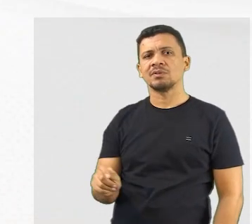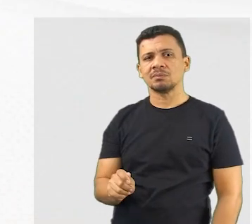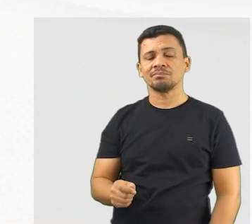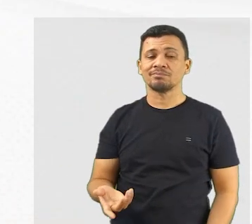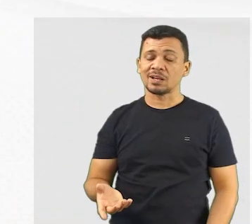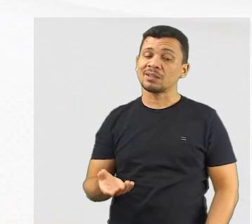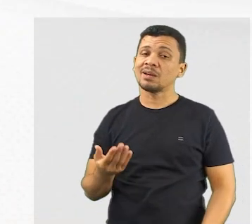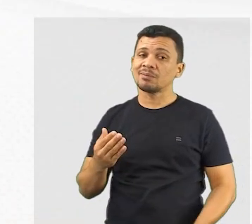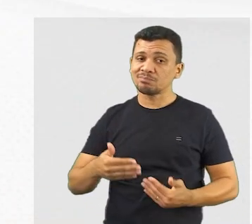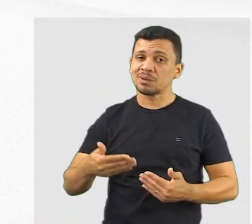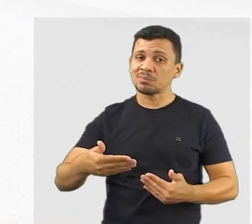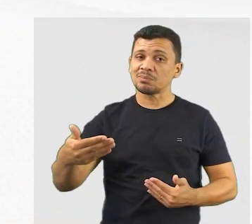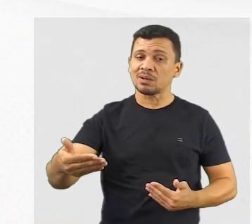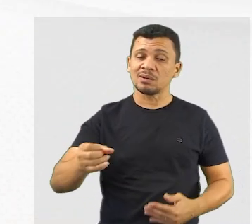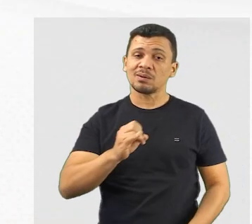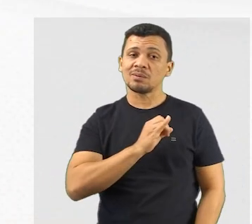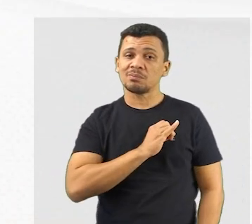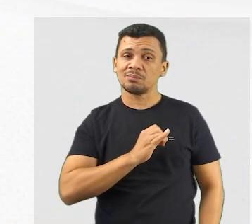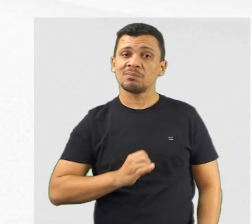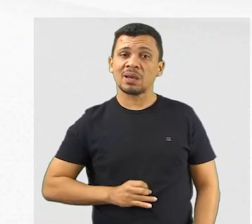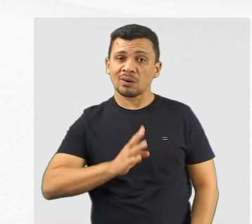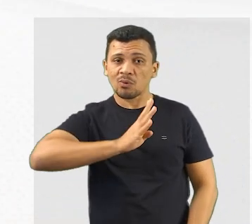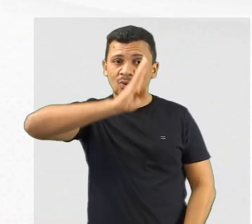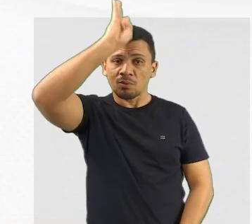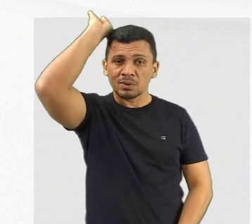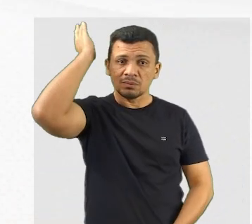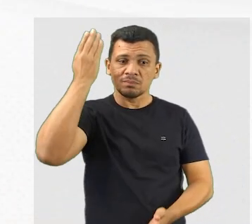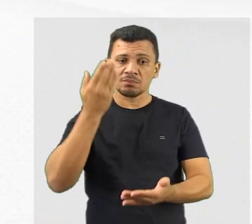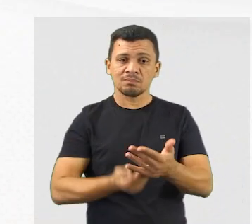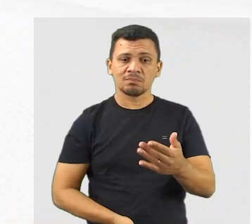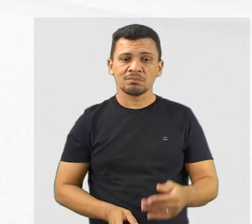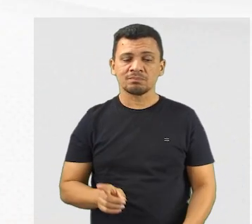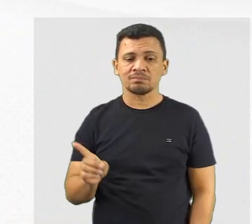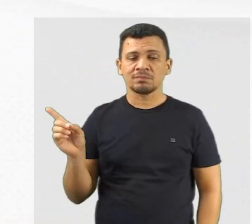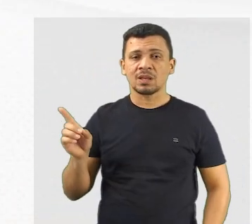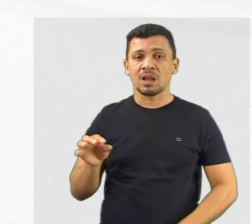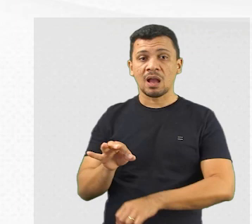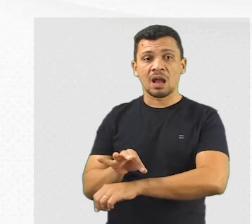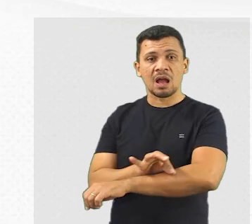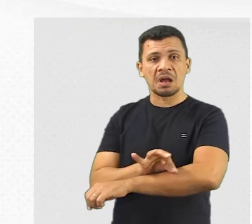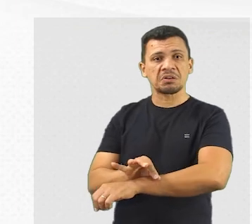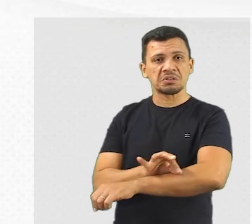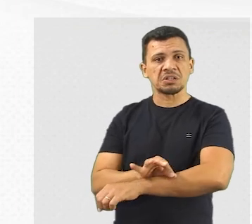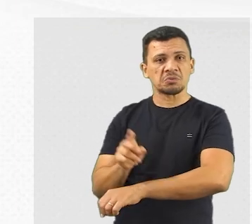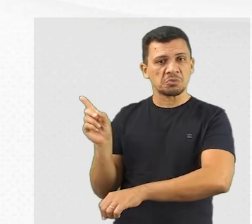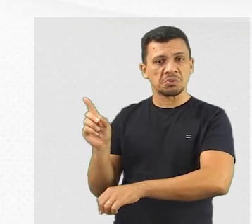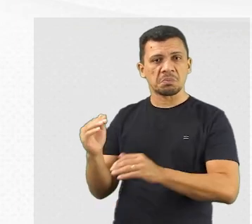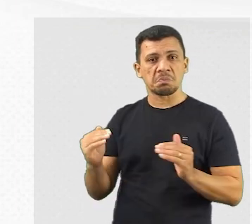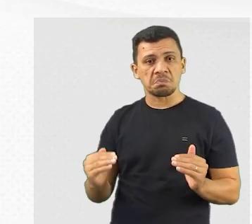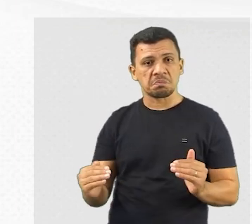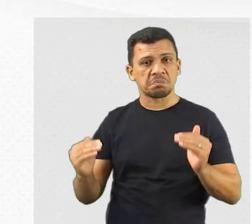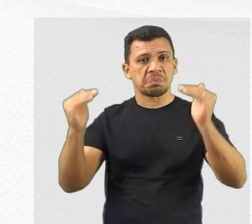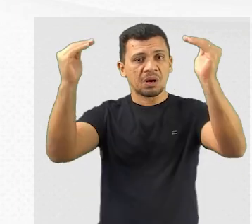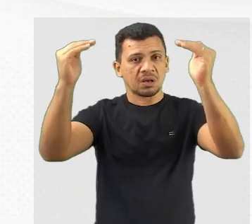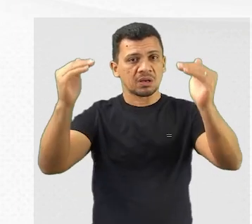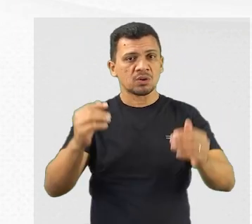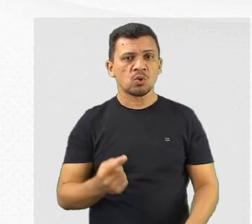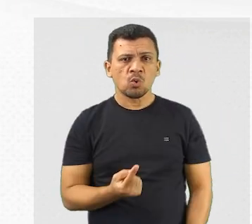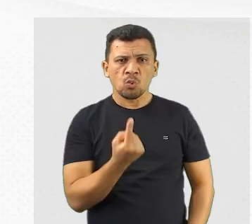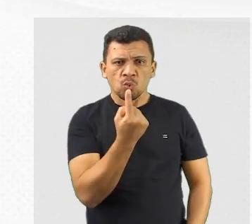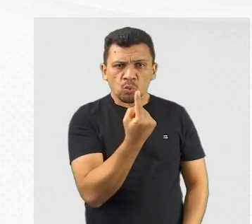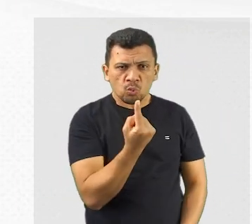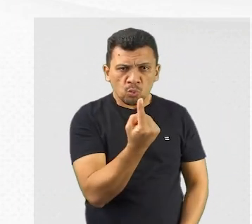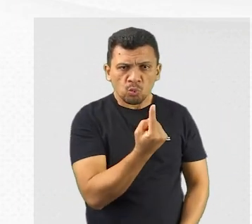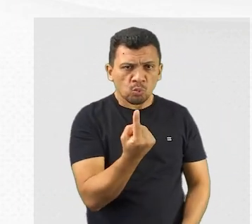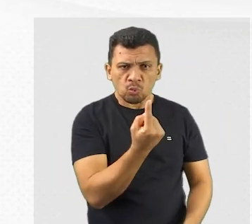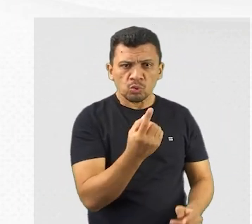cai. A arquitetura romana é talvez o ponto mais grandioso. Né? Você não está falando só de um templo, como acontecia na Grécia